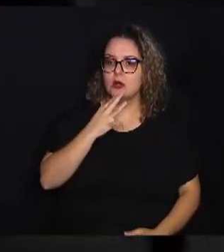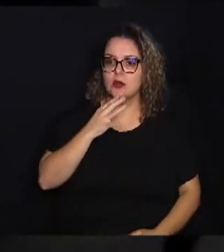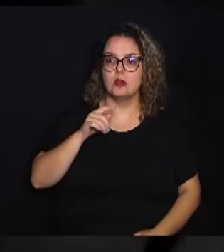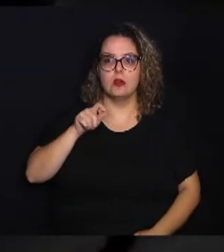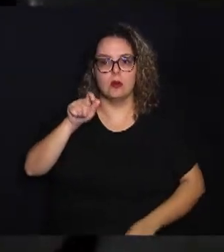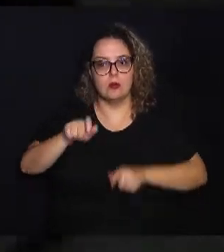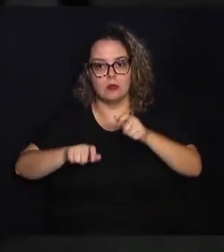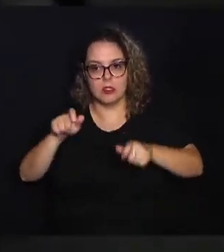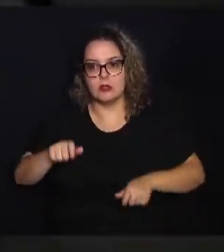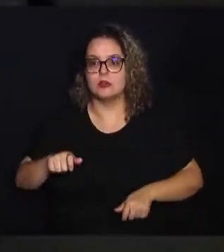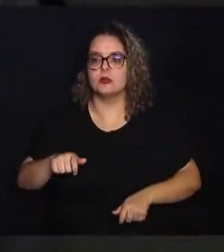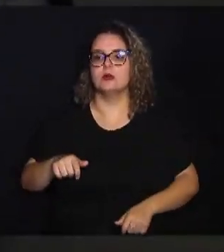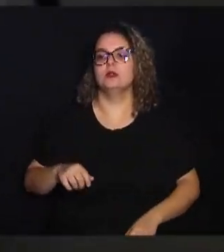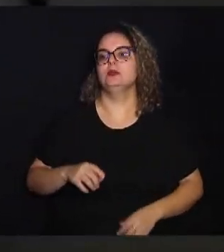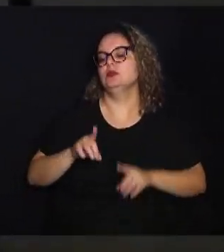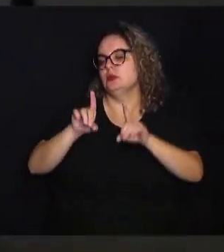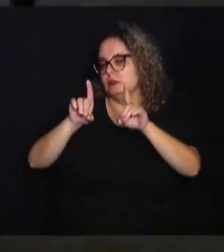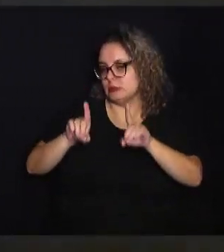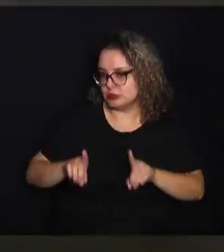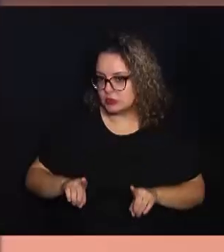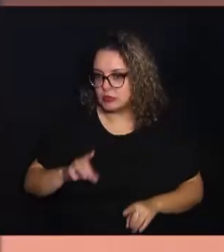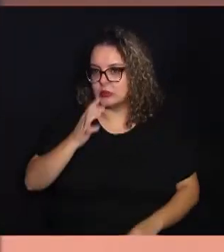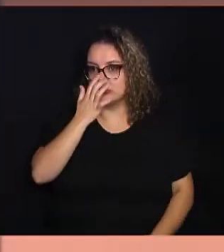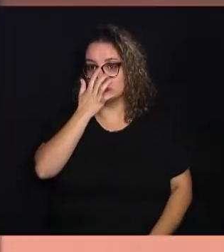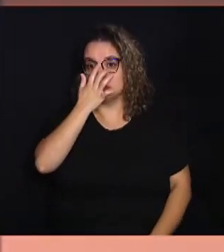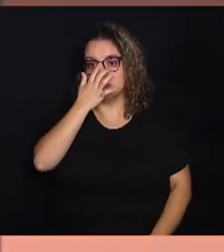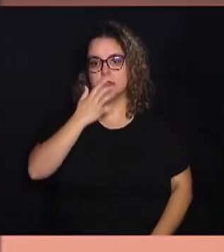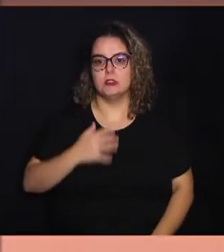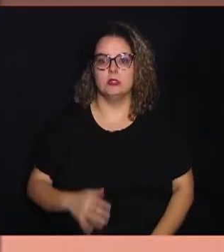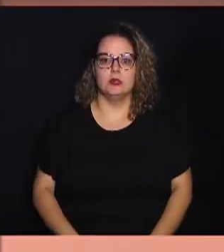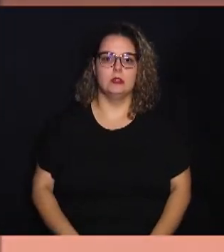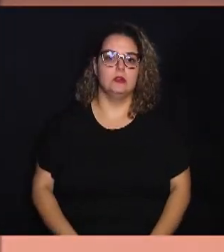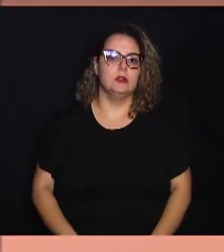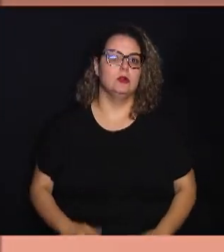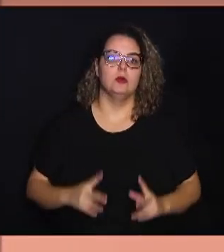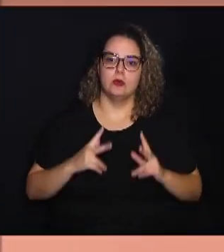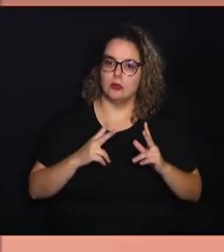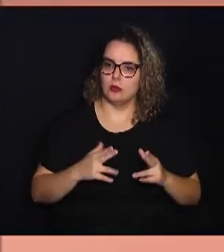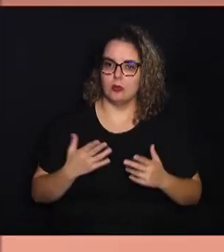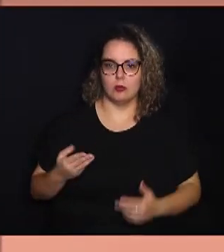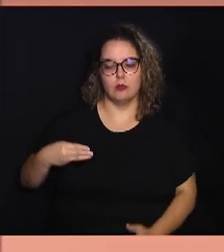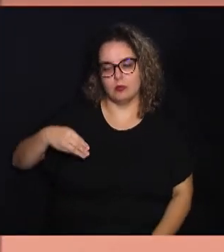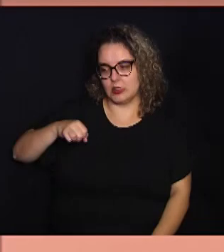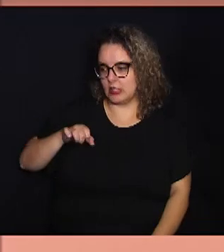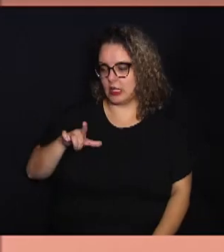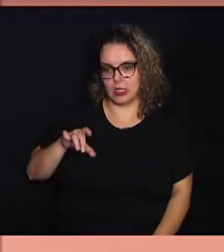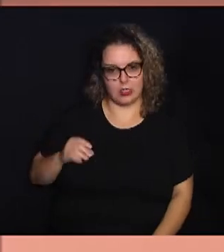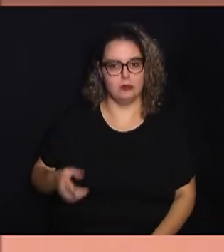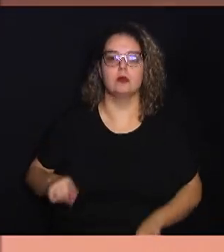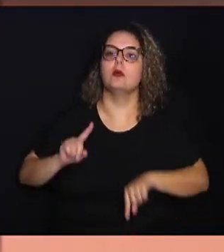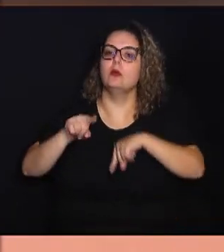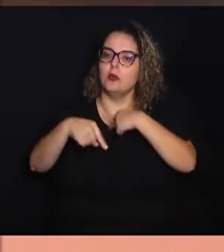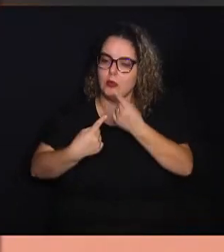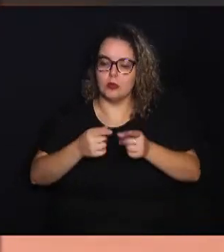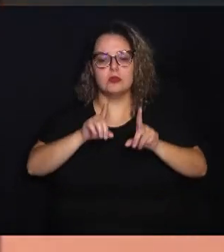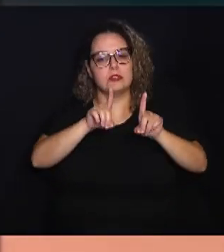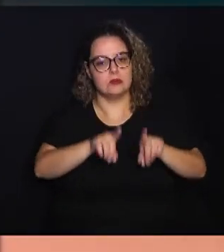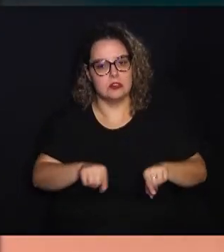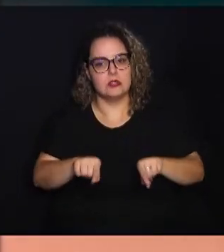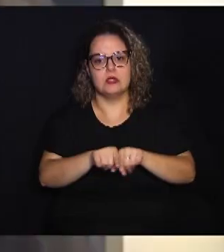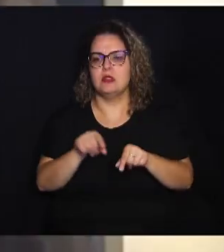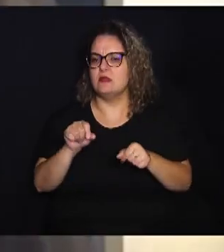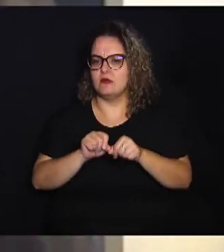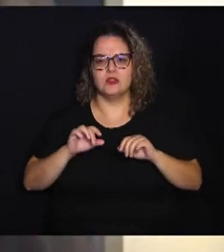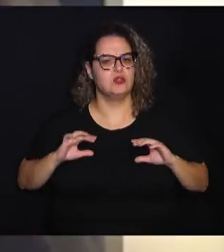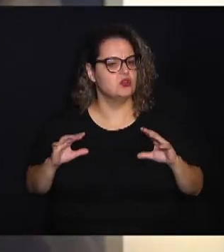com deficiência, tanto como ela quanto outras deficiências, e fiz de tudo,